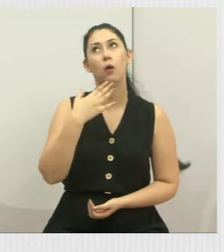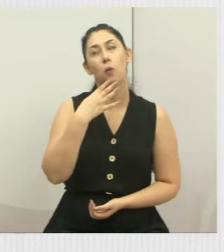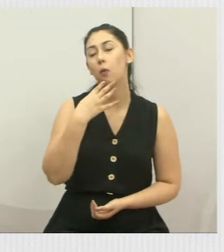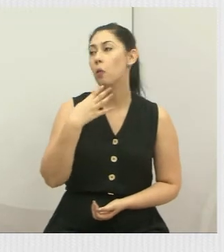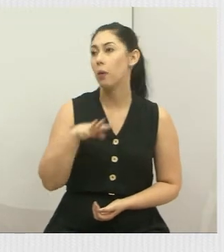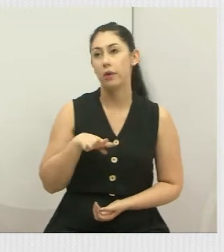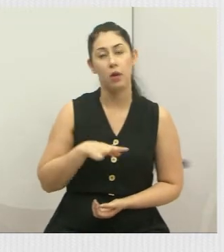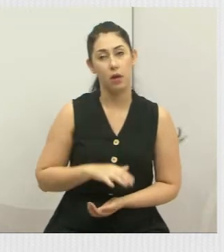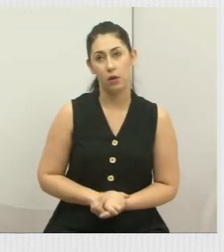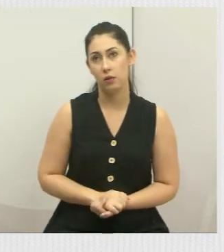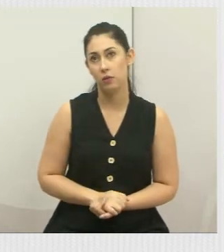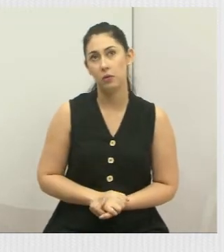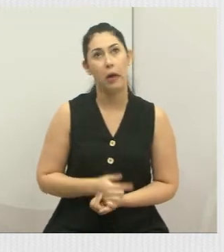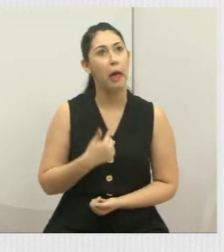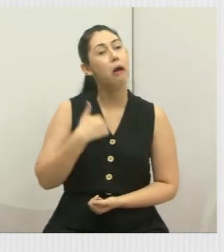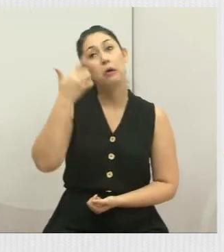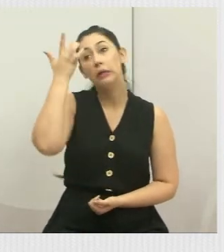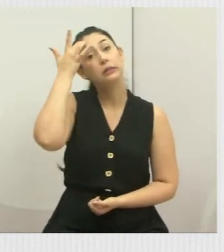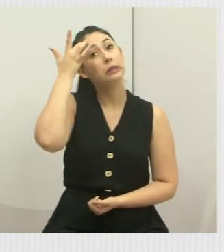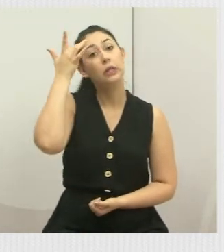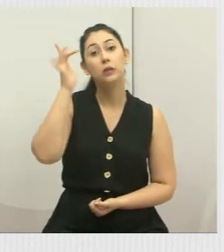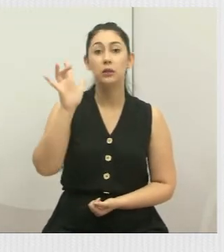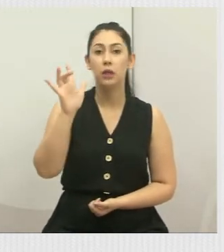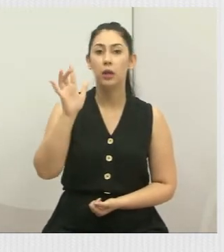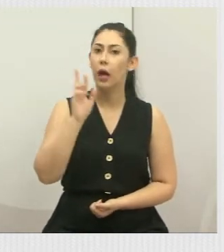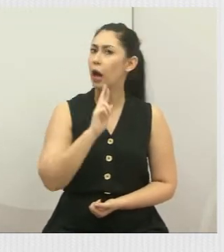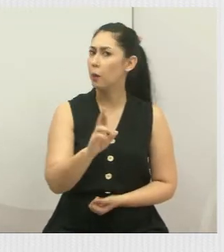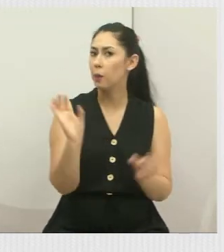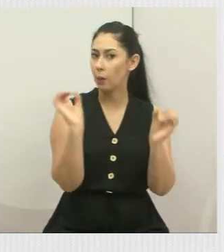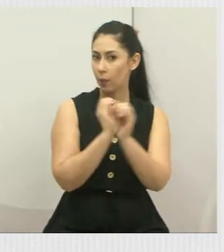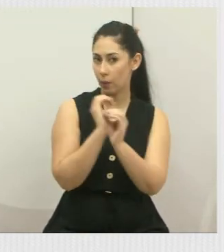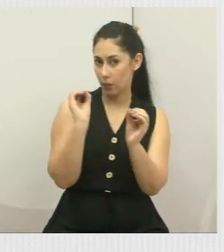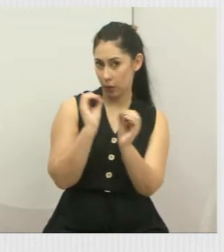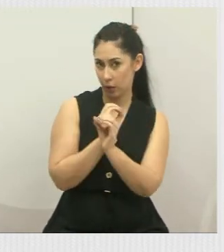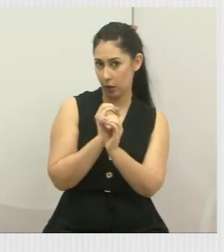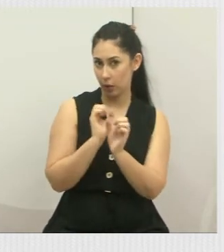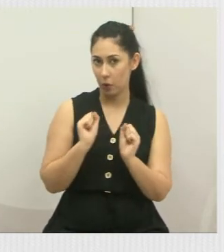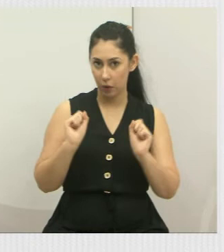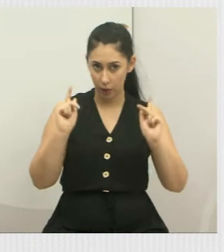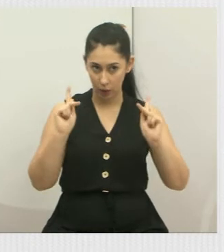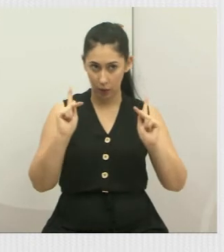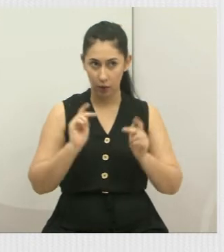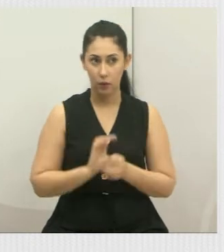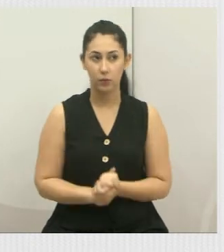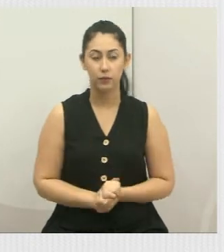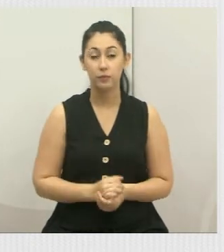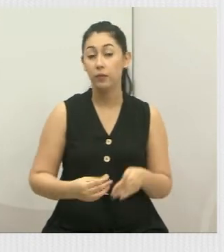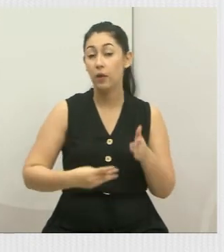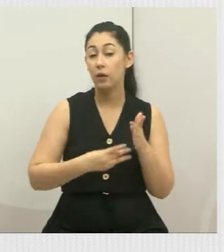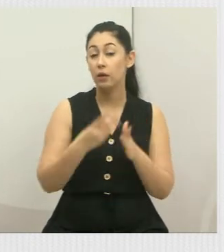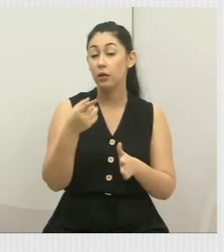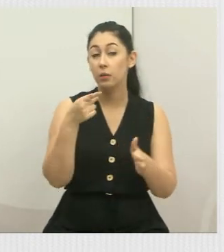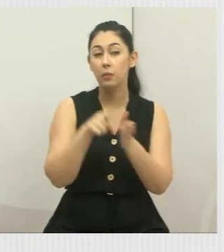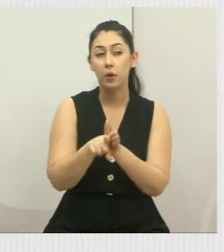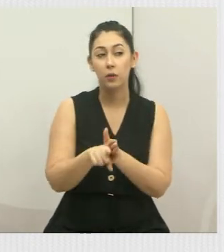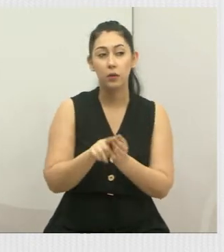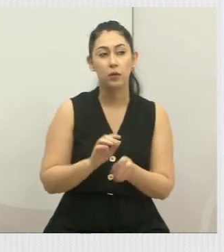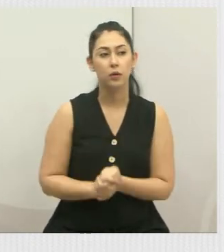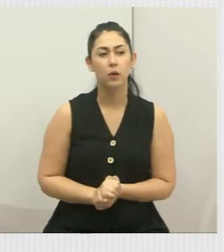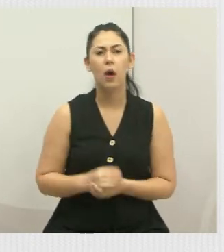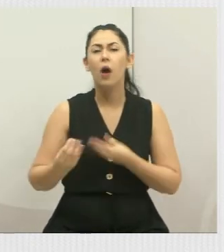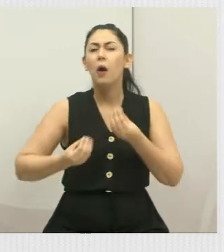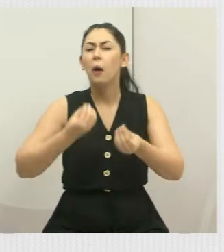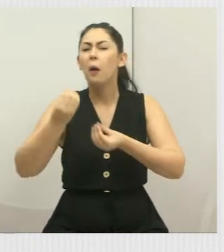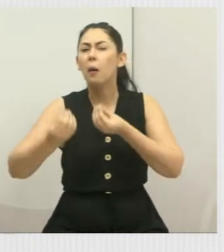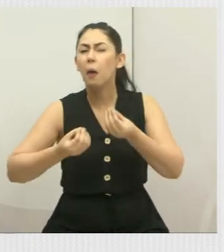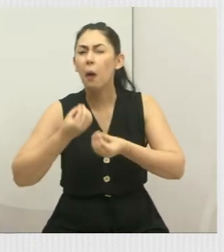prefiro não opinar, eu não conheço poço algum, então não responda, ok? A terceira questão, como está o